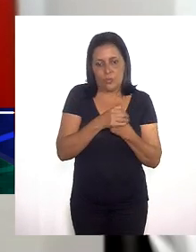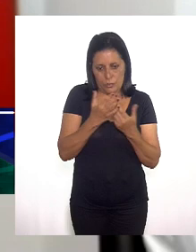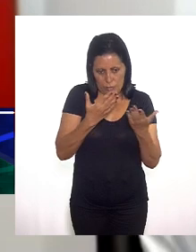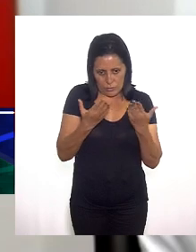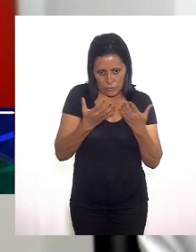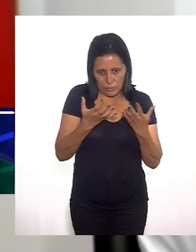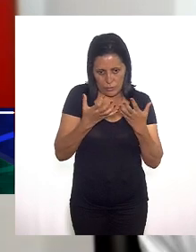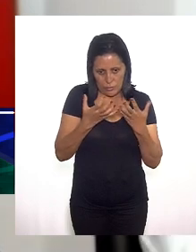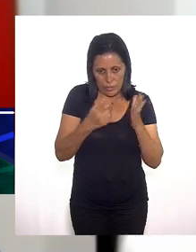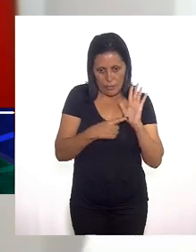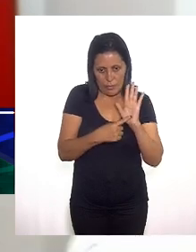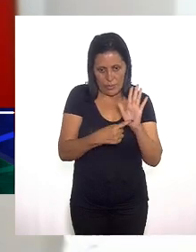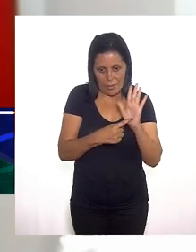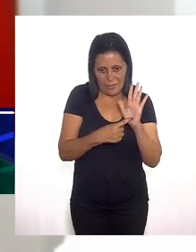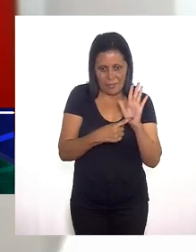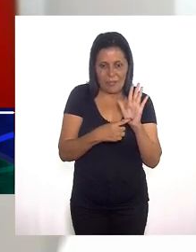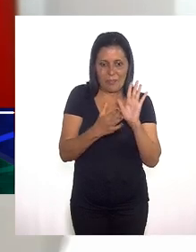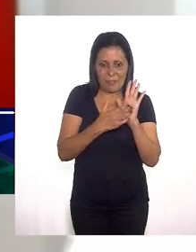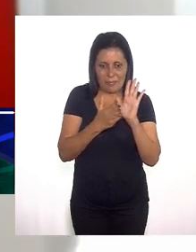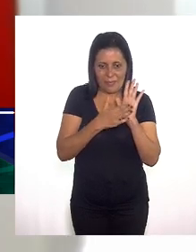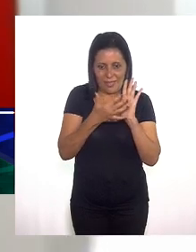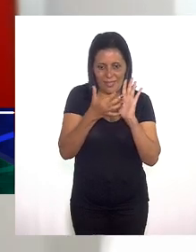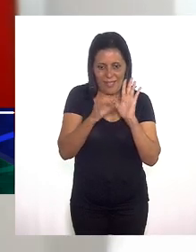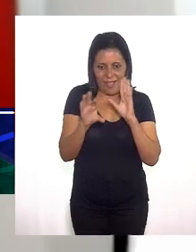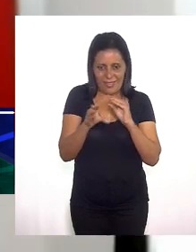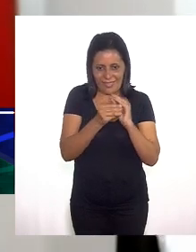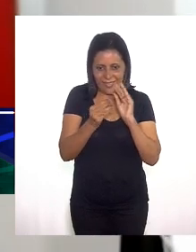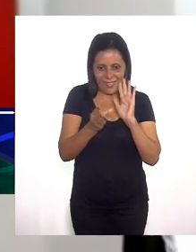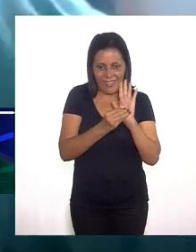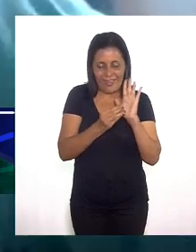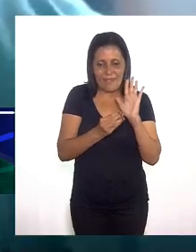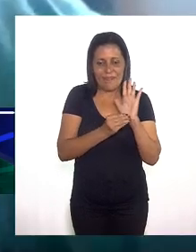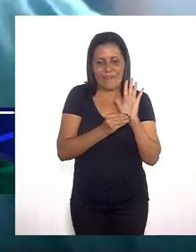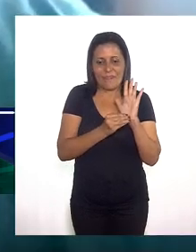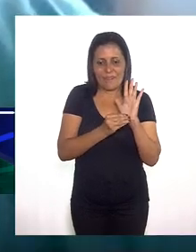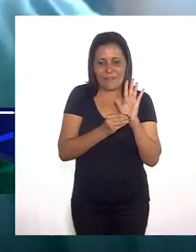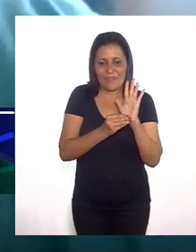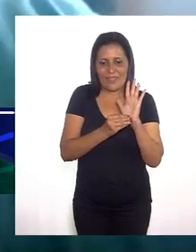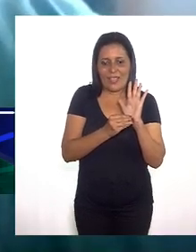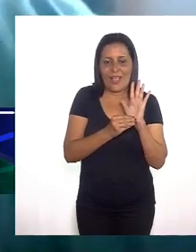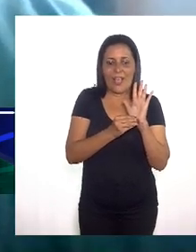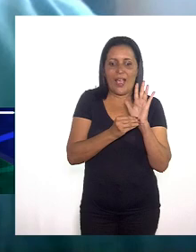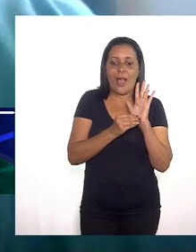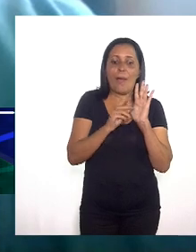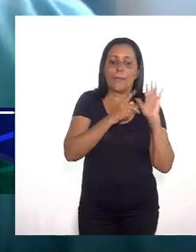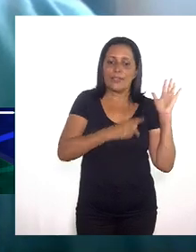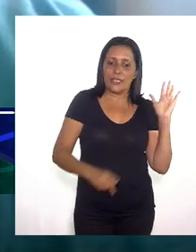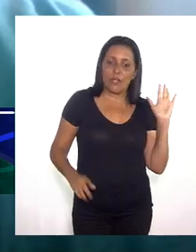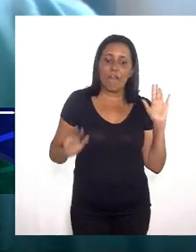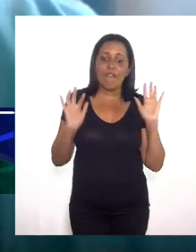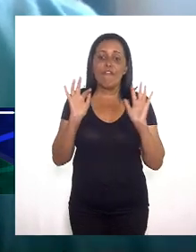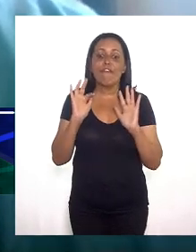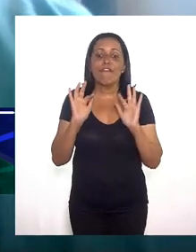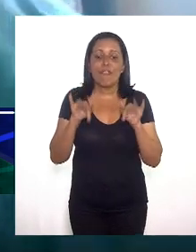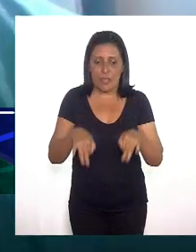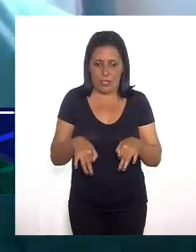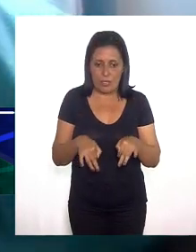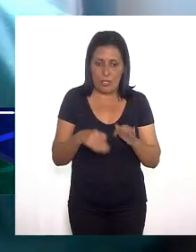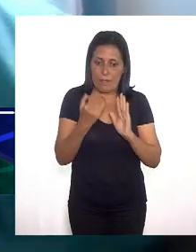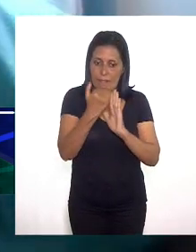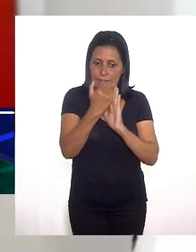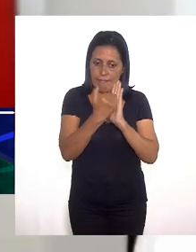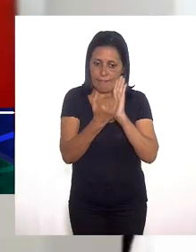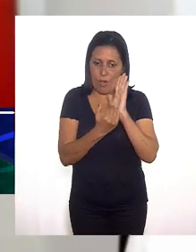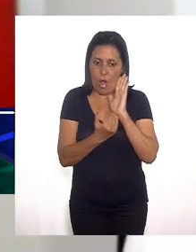discussão, a presente proposta recebeu 10 emendas e retorna às comissões. Presidente, ao final, pela ordem.